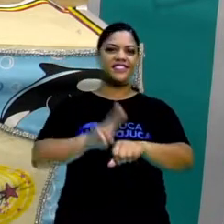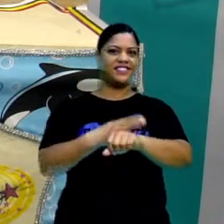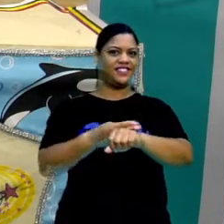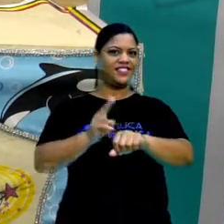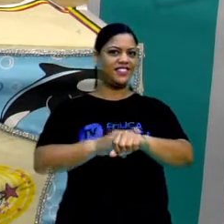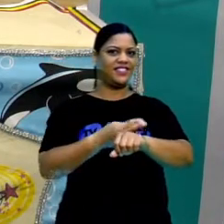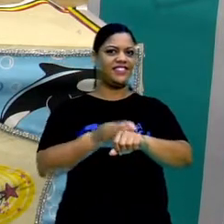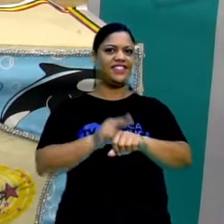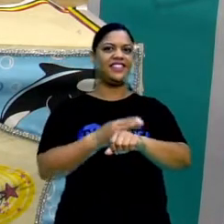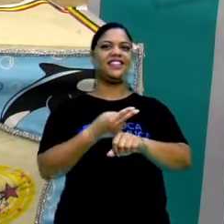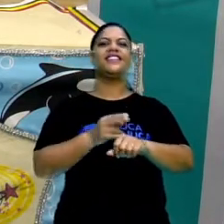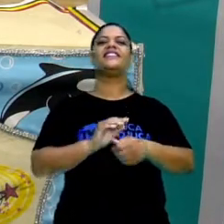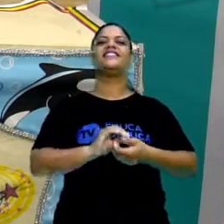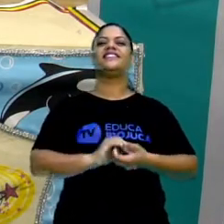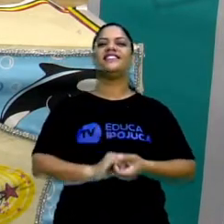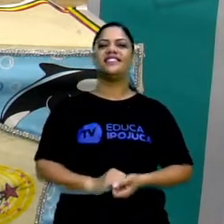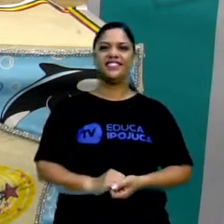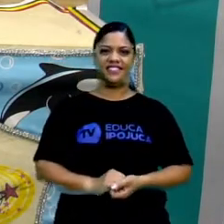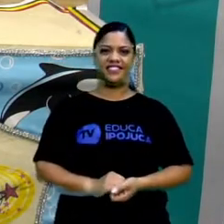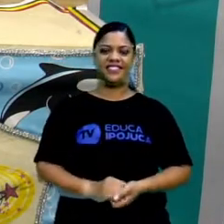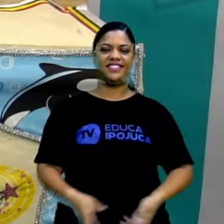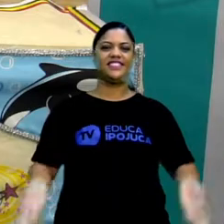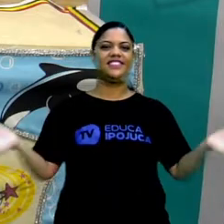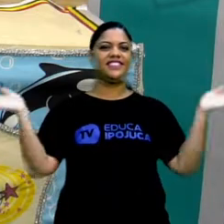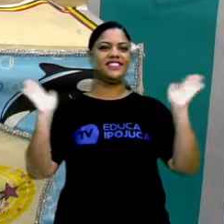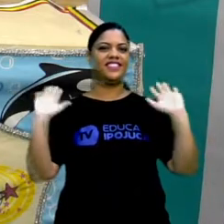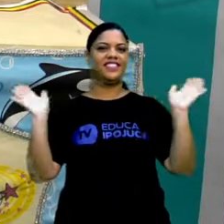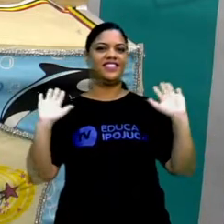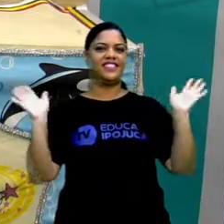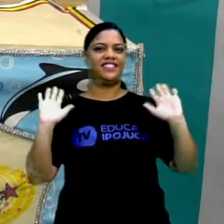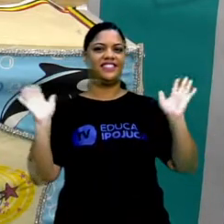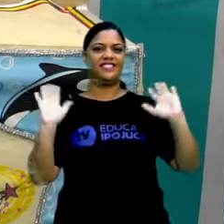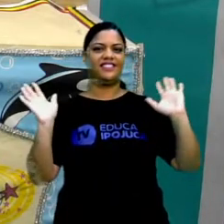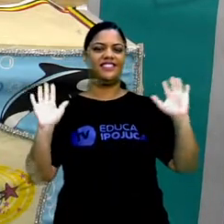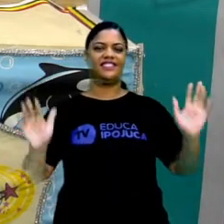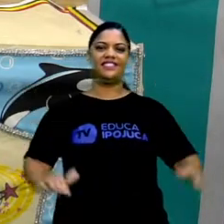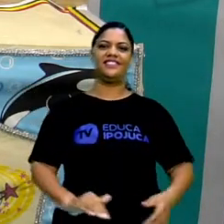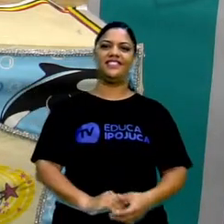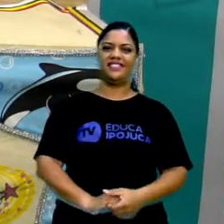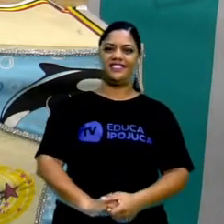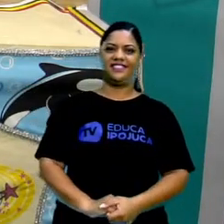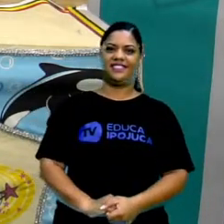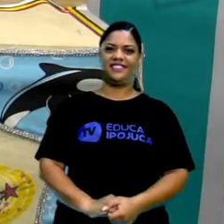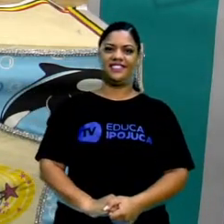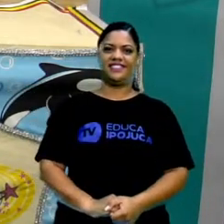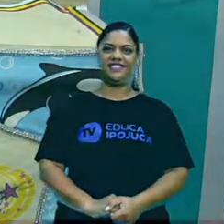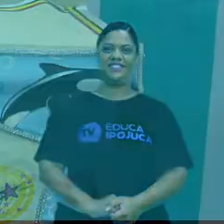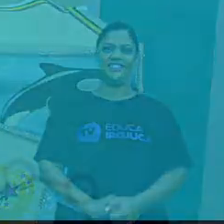Chocolate. De chocolate. Tchau, criançada.